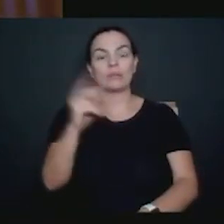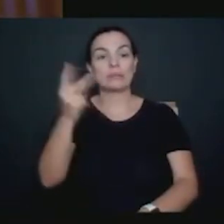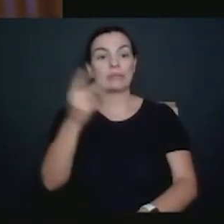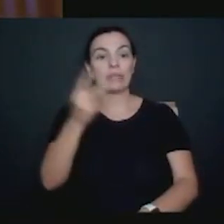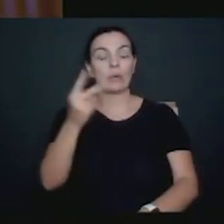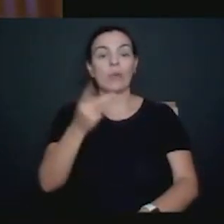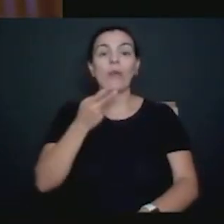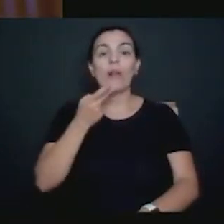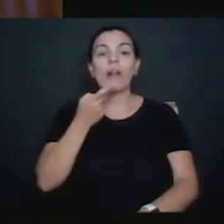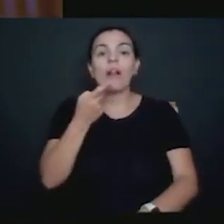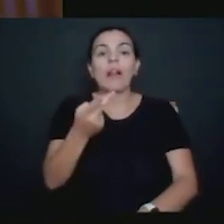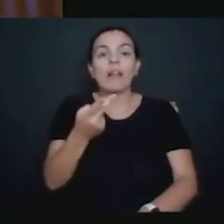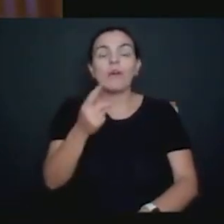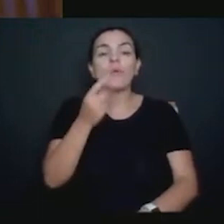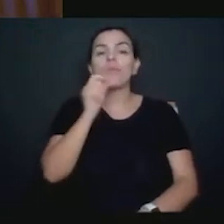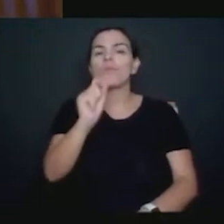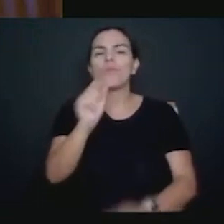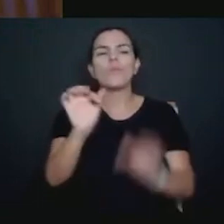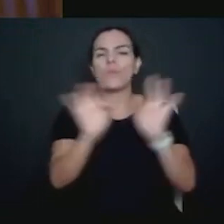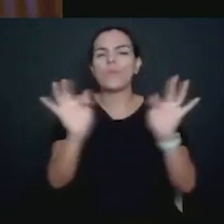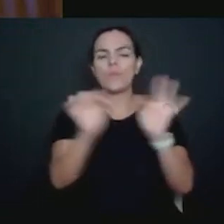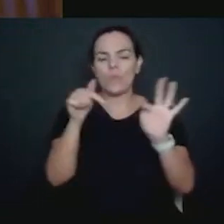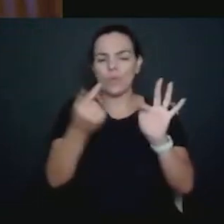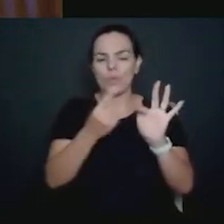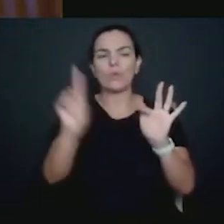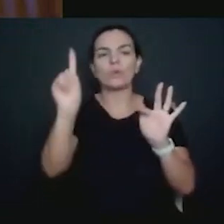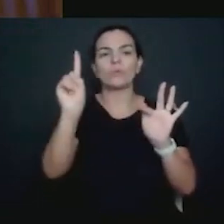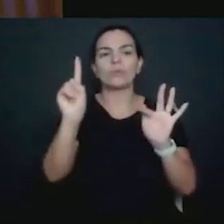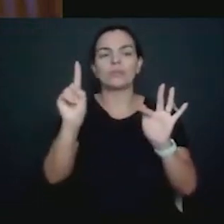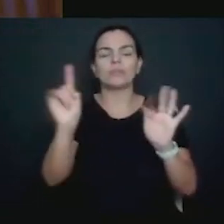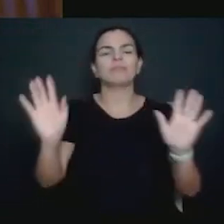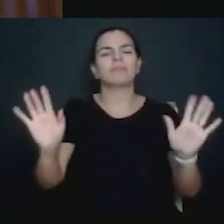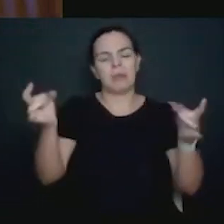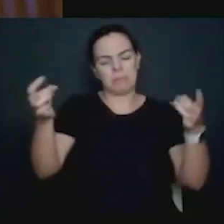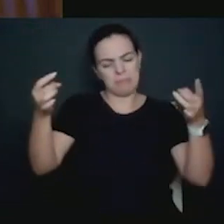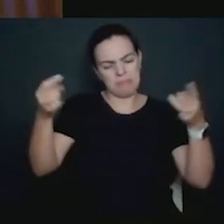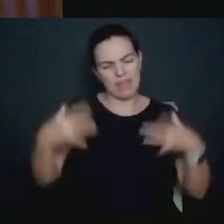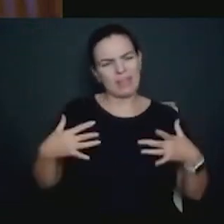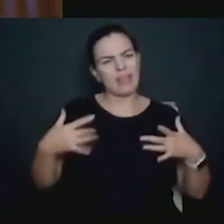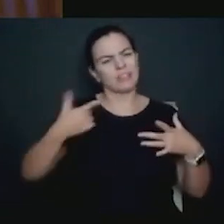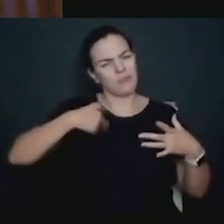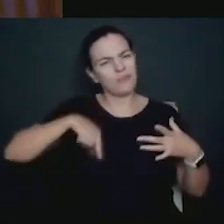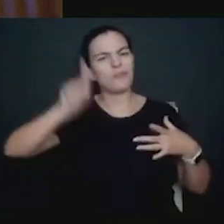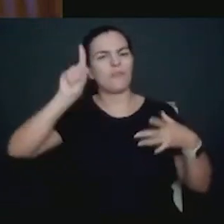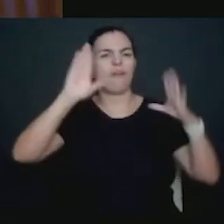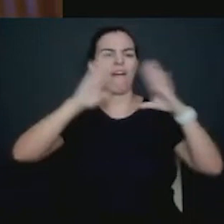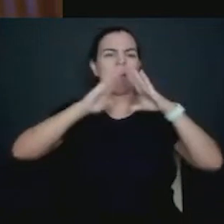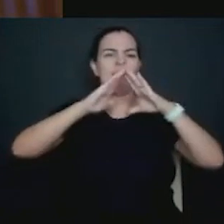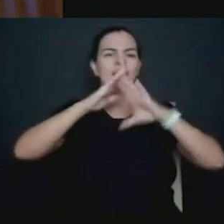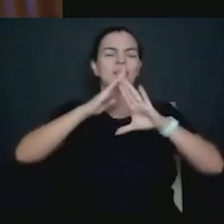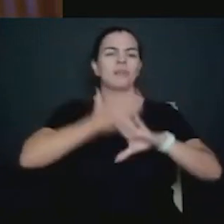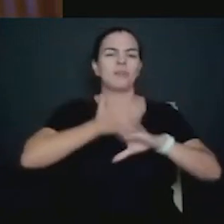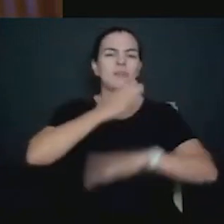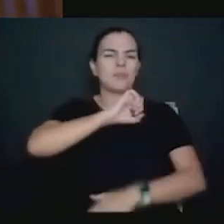disse assim deixe-me partir para a casa do pai ele